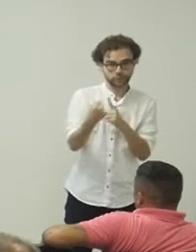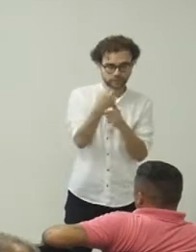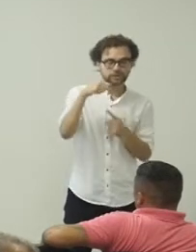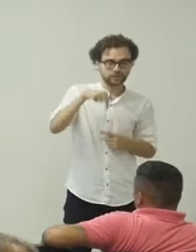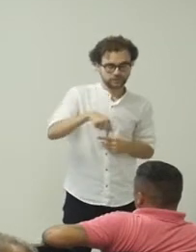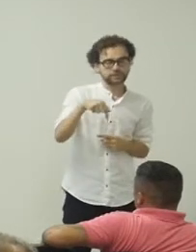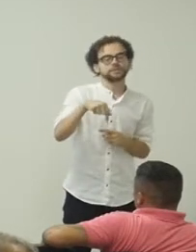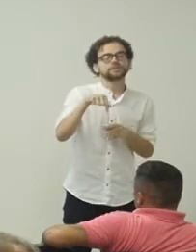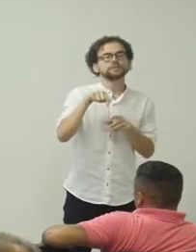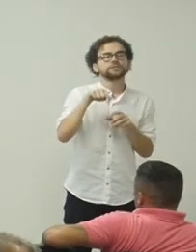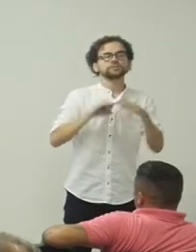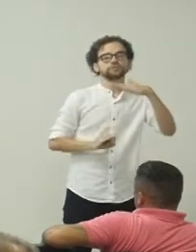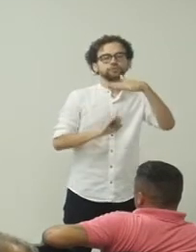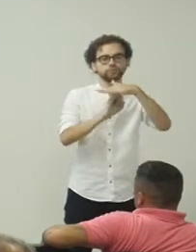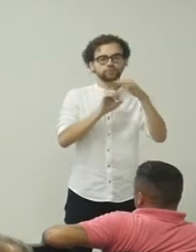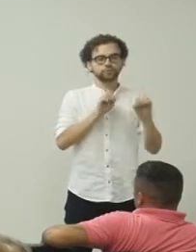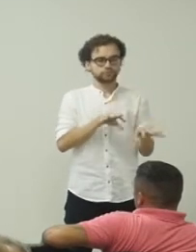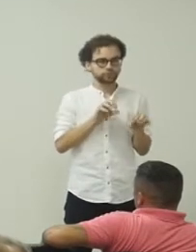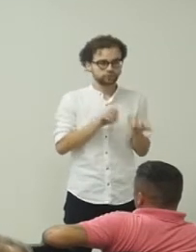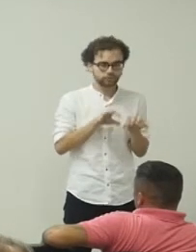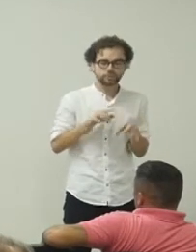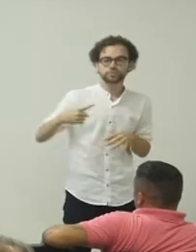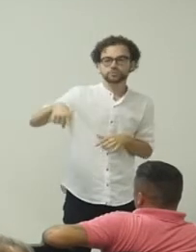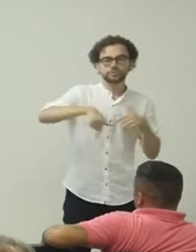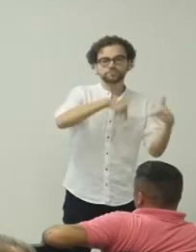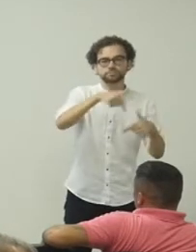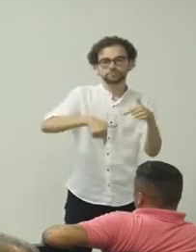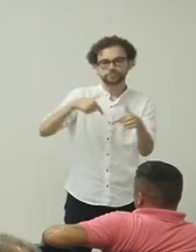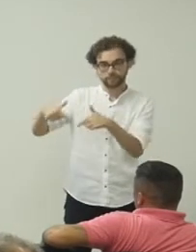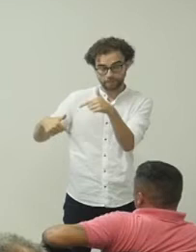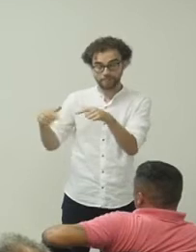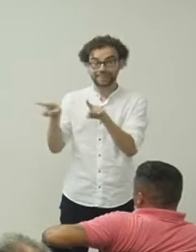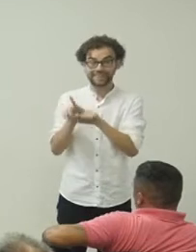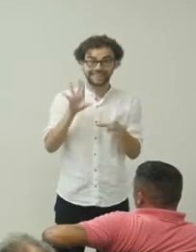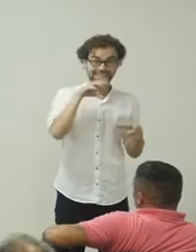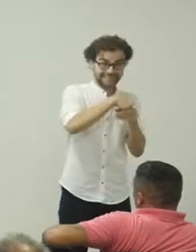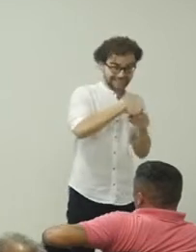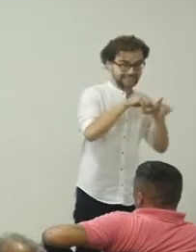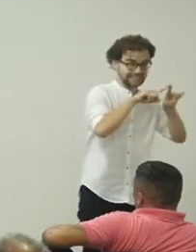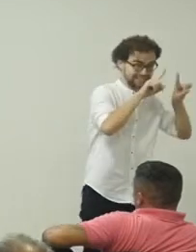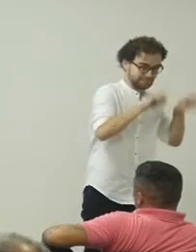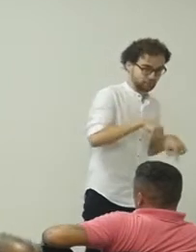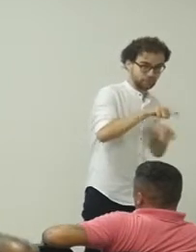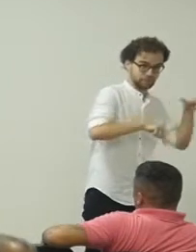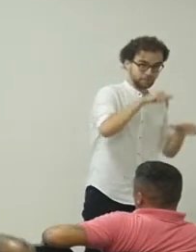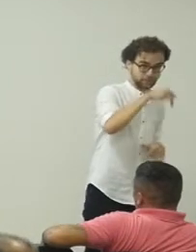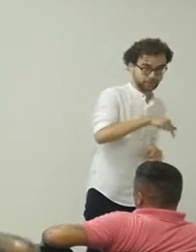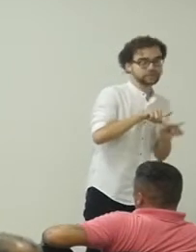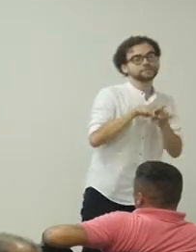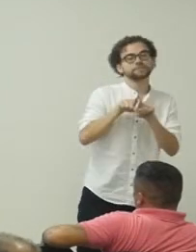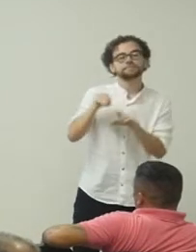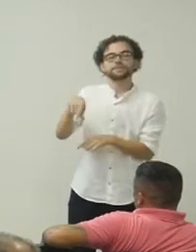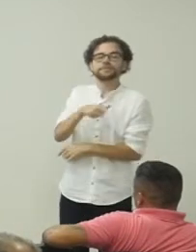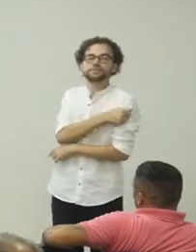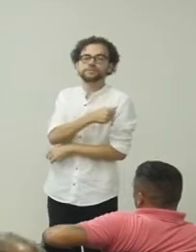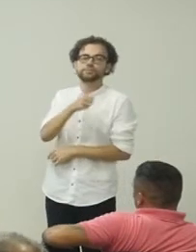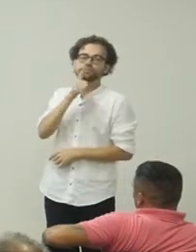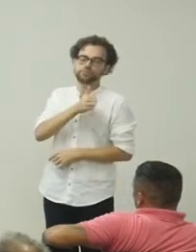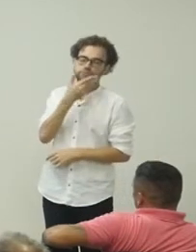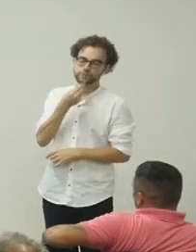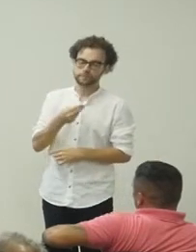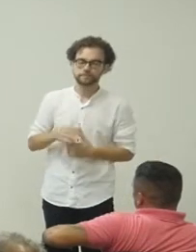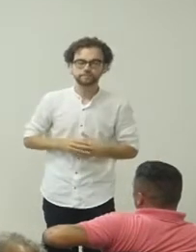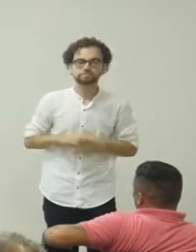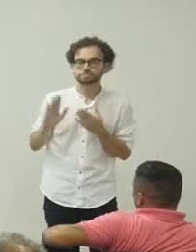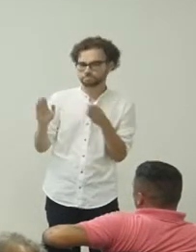né, enquanto Instituto de Educação, de estar trabalhando isso, tanto entre os servidores, os trabalhadores aqui, quanto com os alunos e alunas. Pode